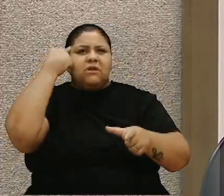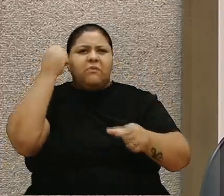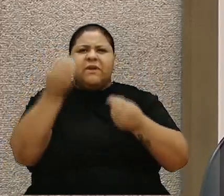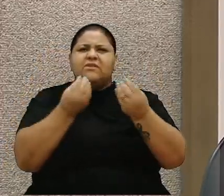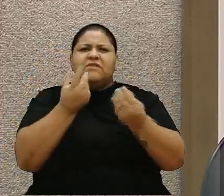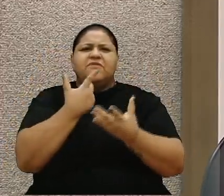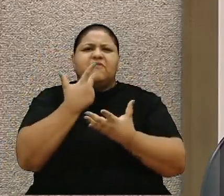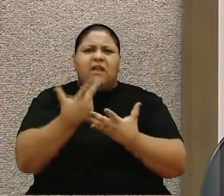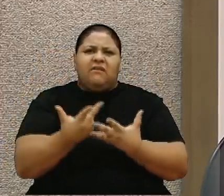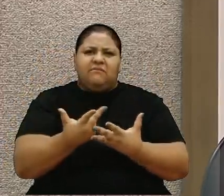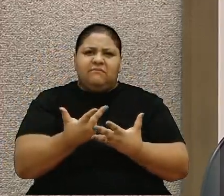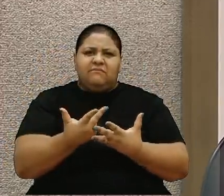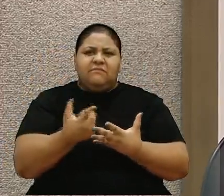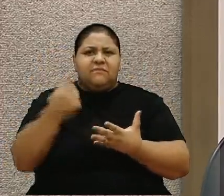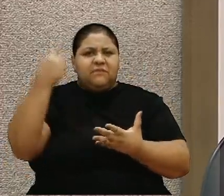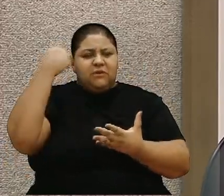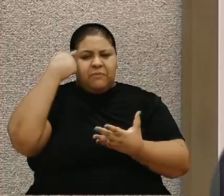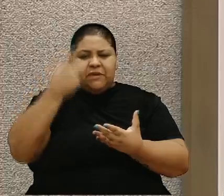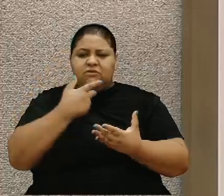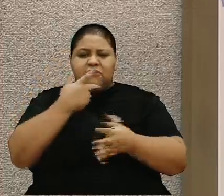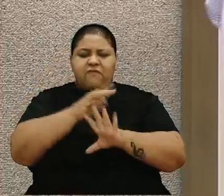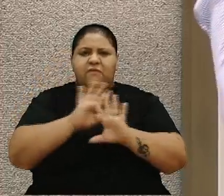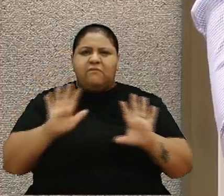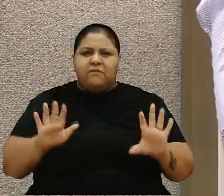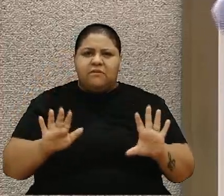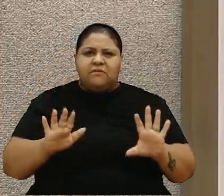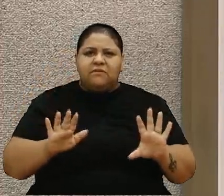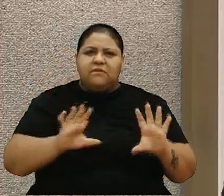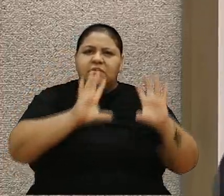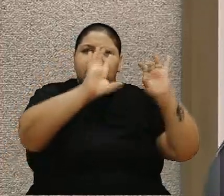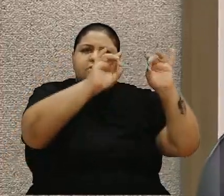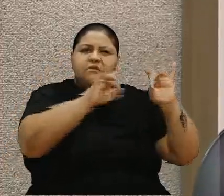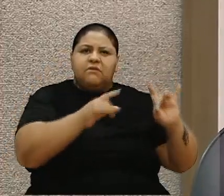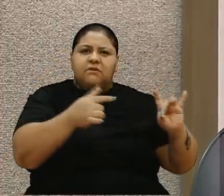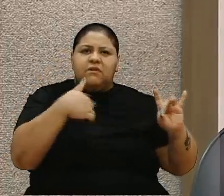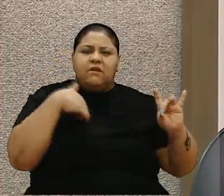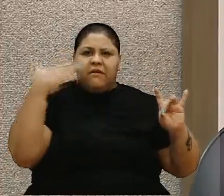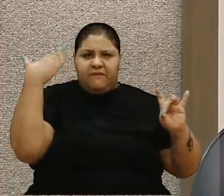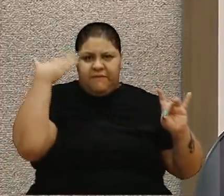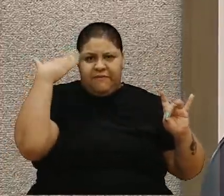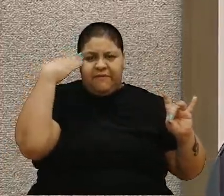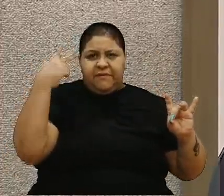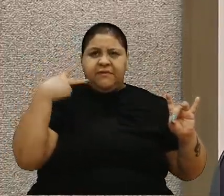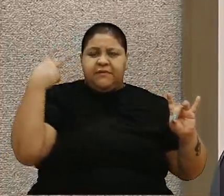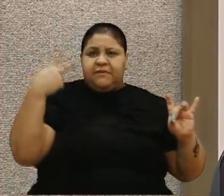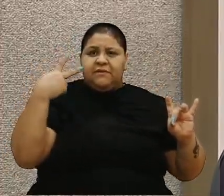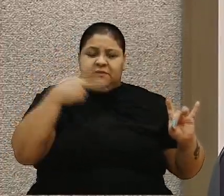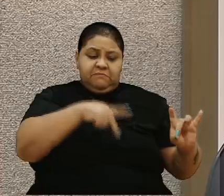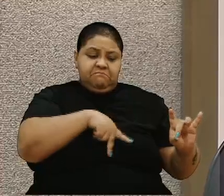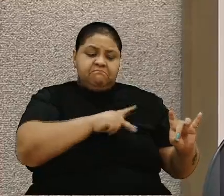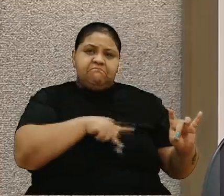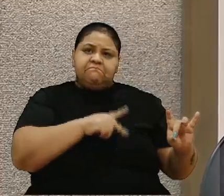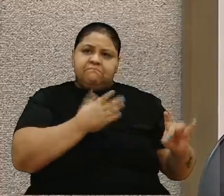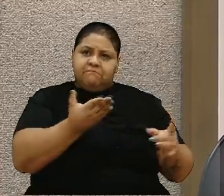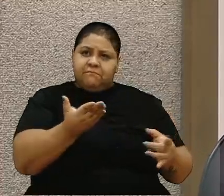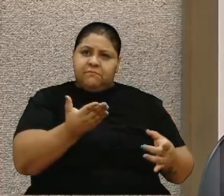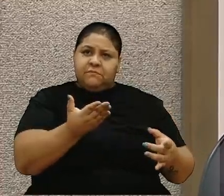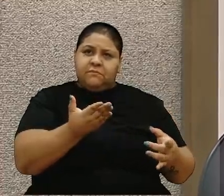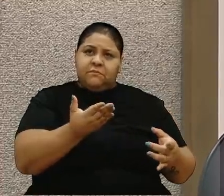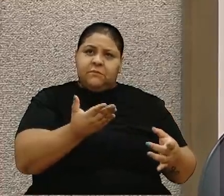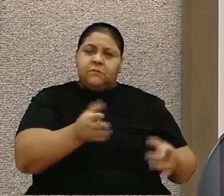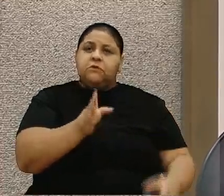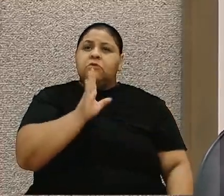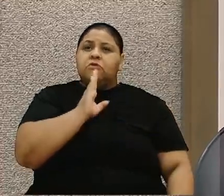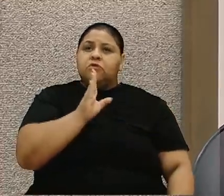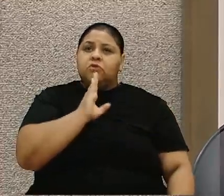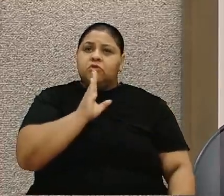falam, né? Não que pensam no que fala, especialmente, como eu sei, vereador Rodrigues, que Vossas Senhorias